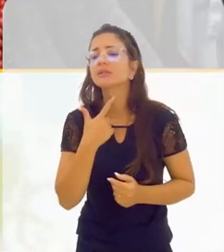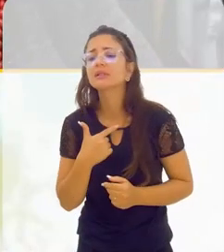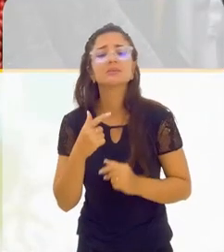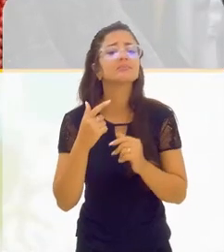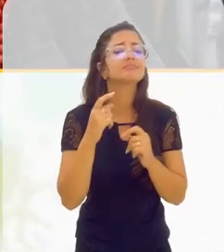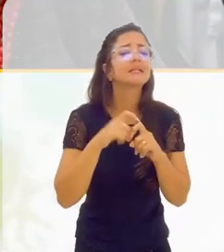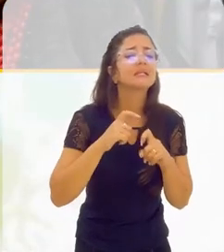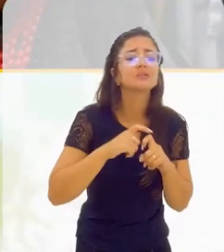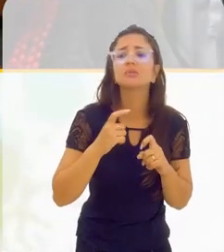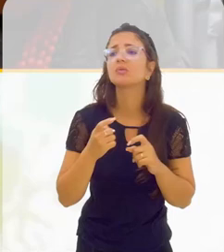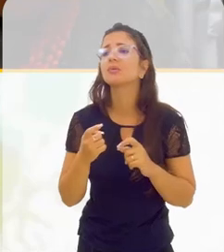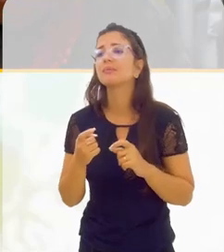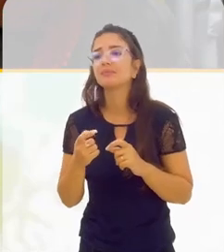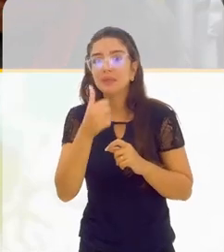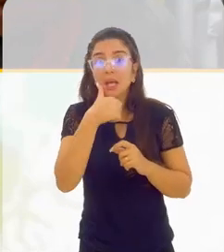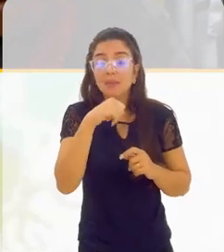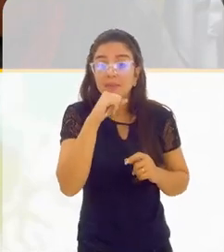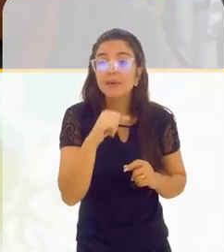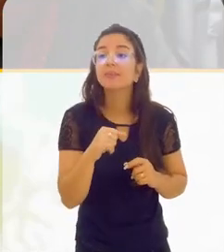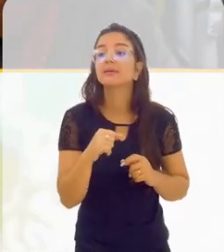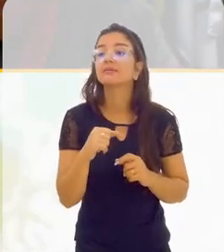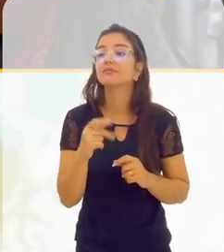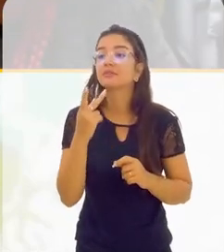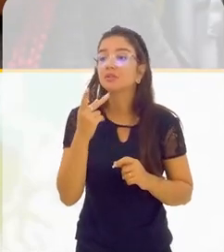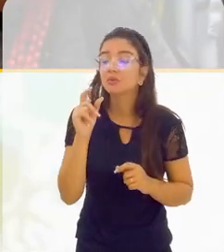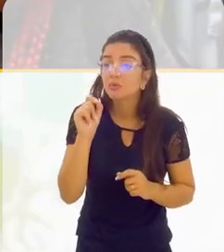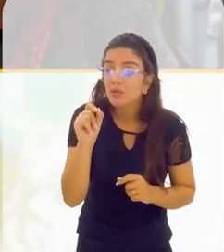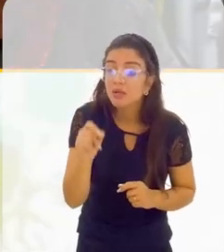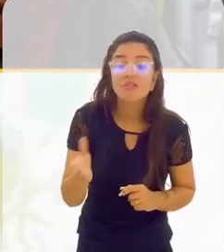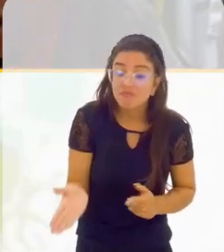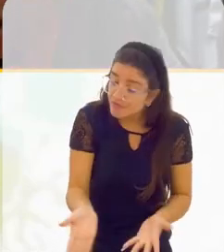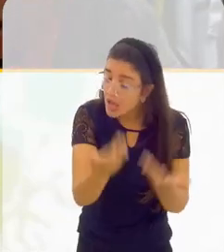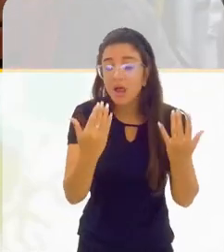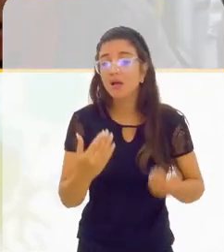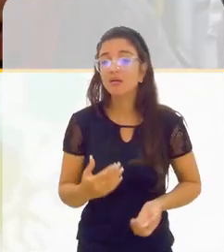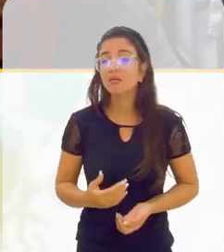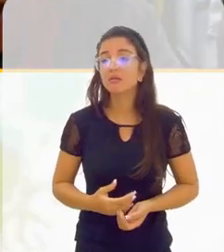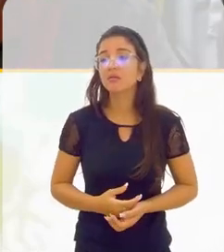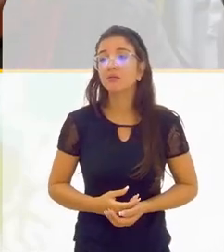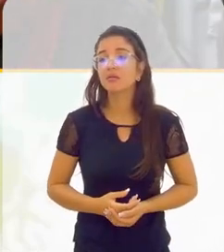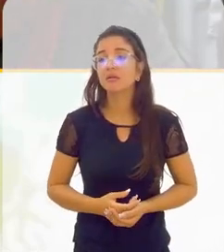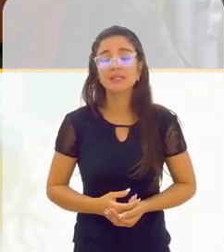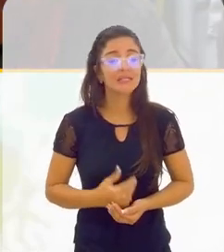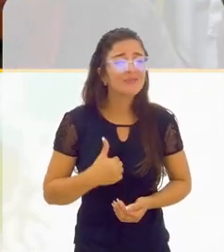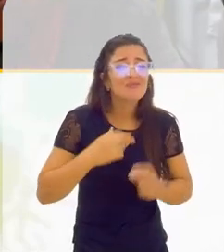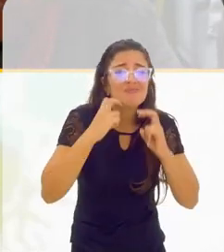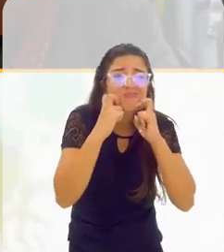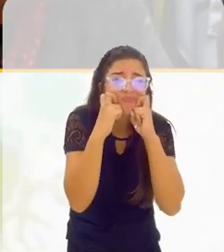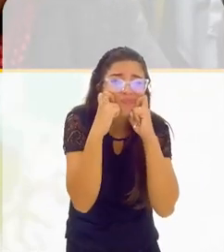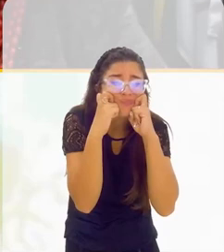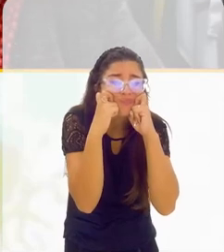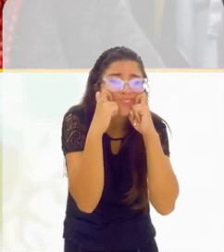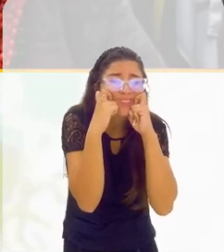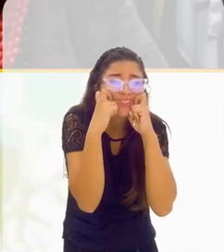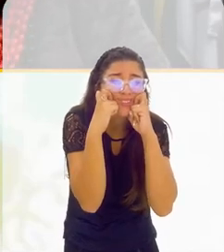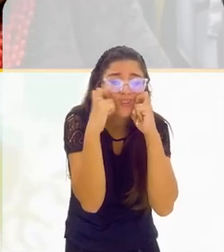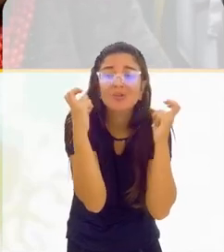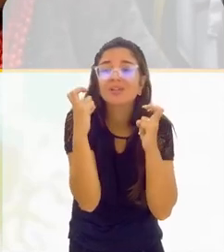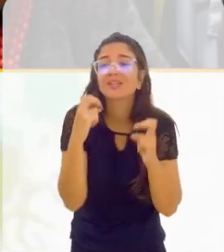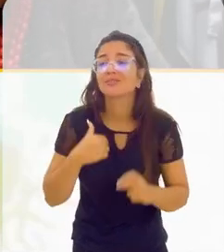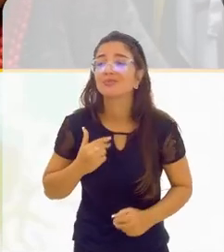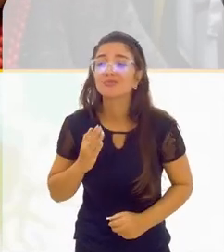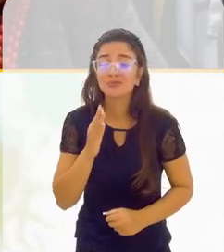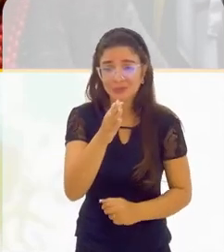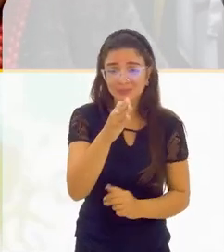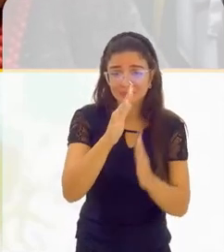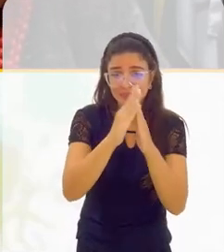medicina nem minha mãe me deu dois passos de ônibus e falou que vira eu era tímida feito o diabo lá fui